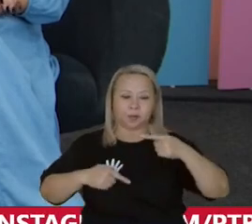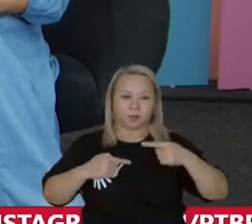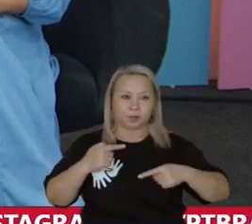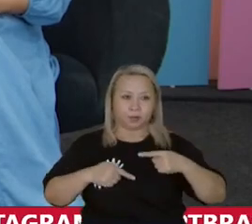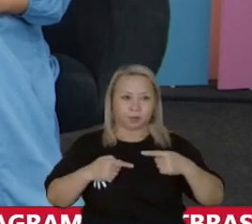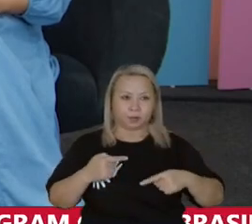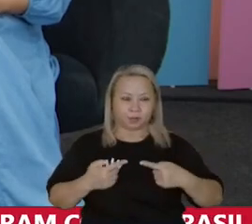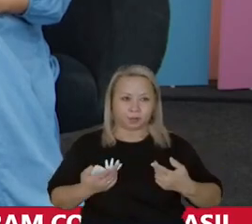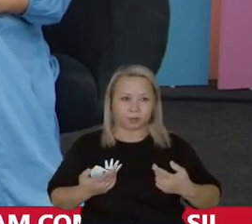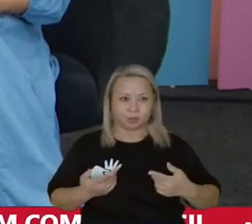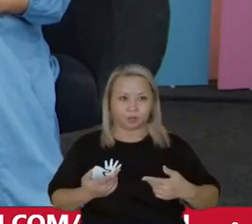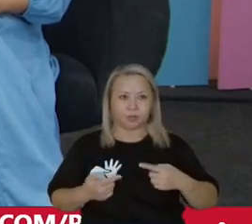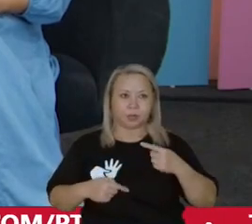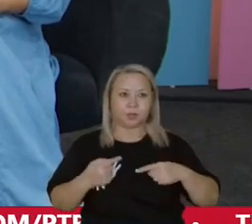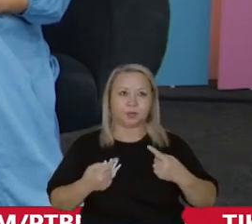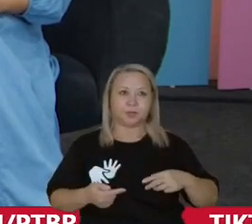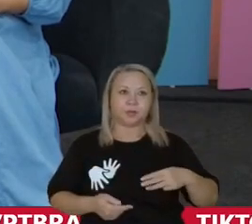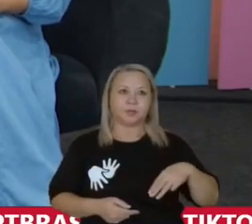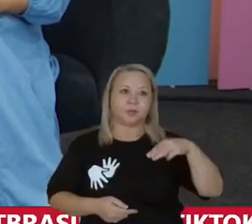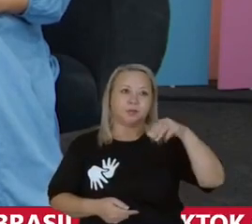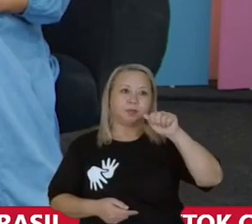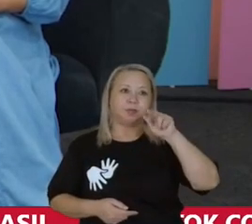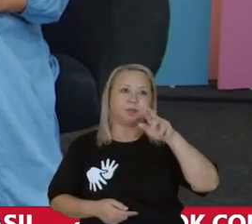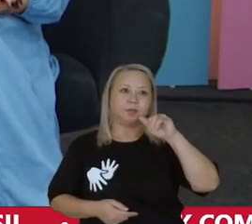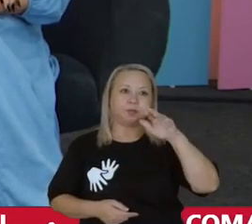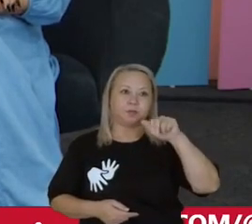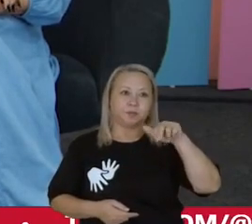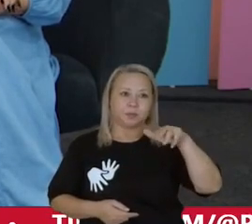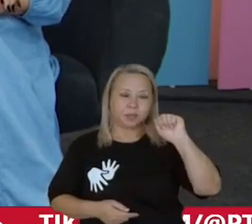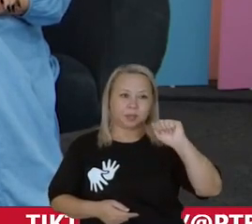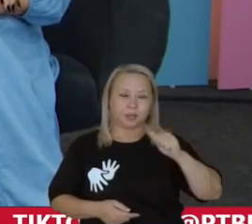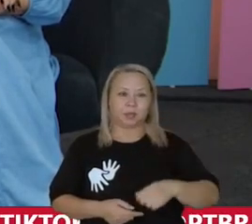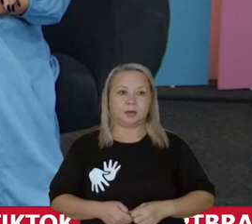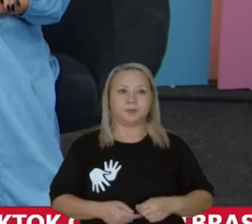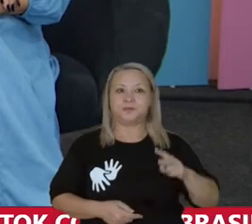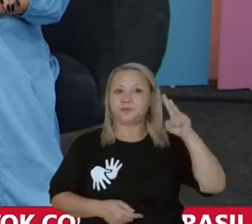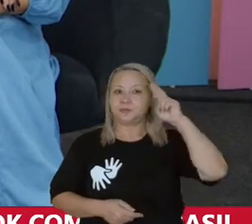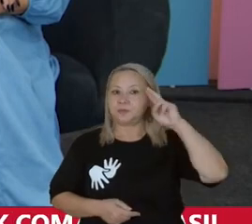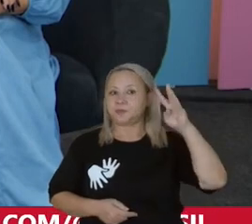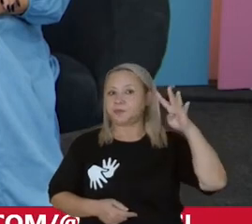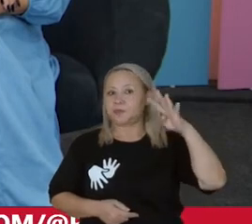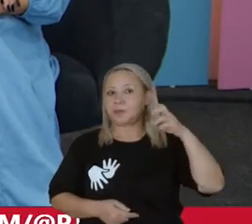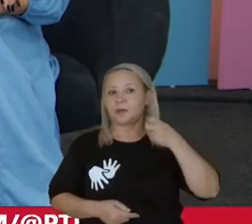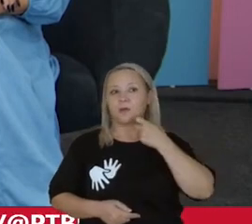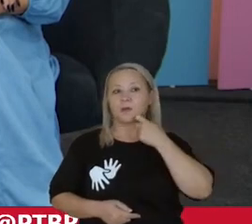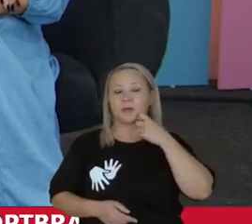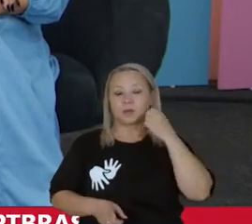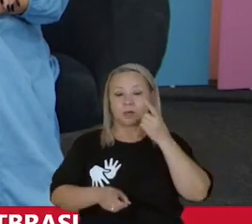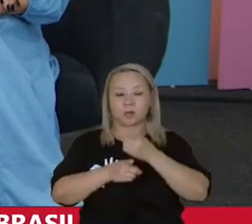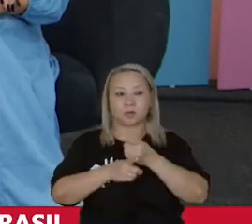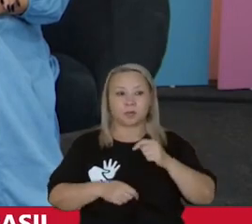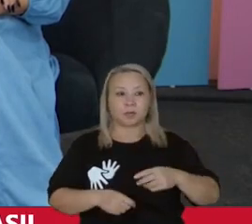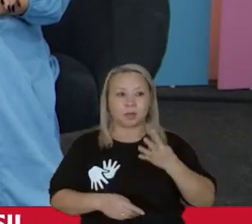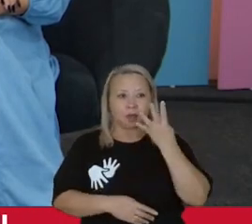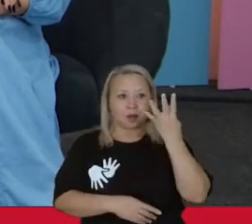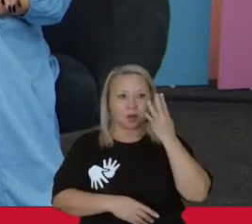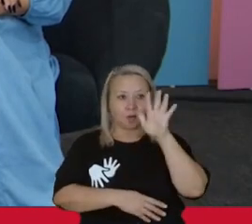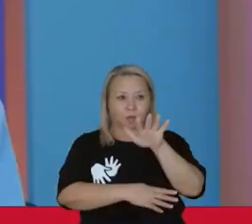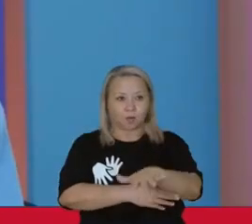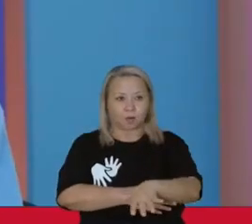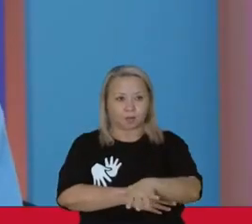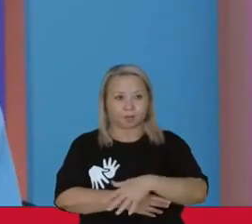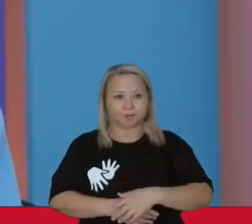política. Eu sou a Mariana Jacob e esse é meu sinal em Libras e de segunda a sexta-feira nos encontramos aqui a partir das 4 da